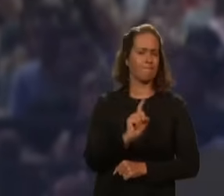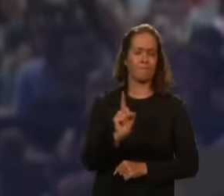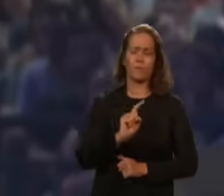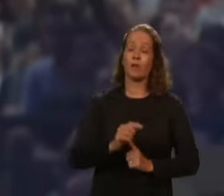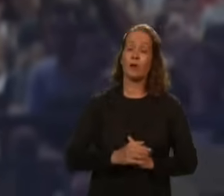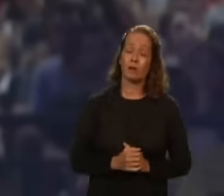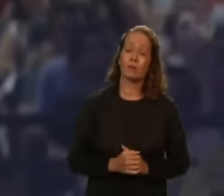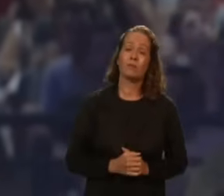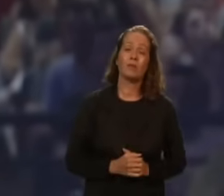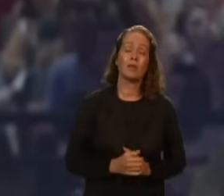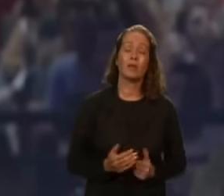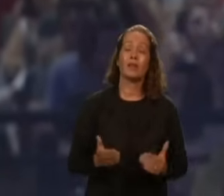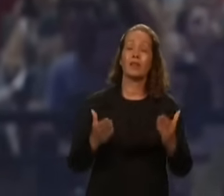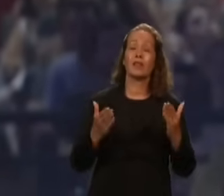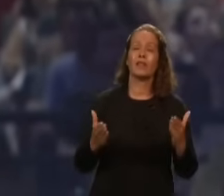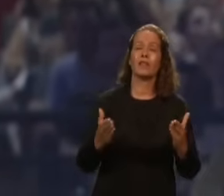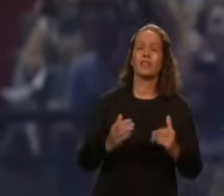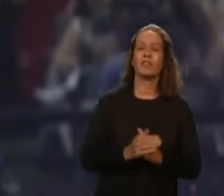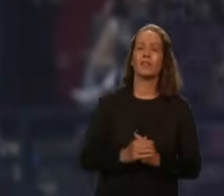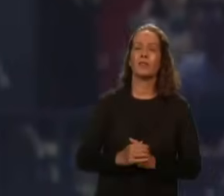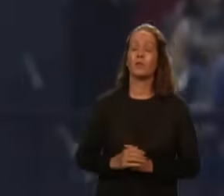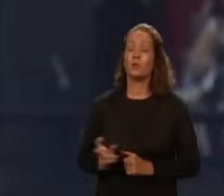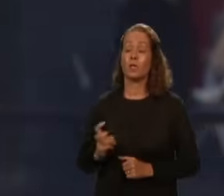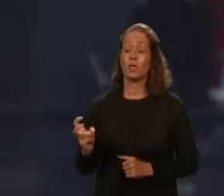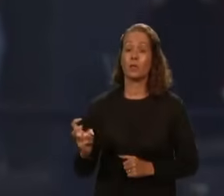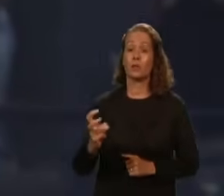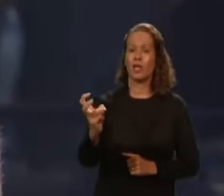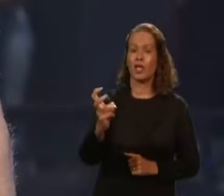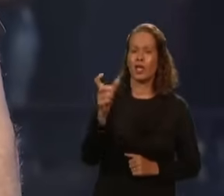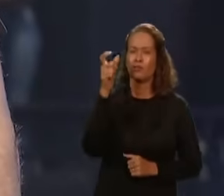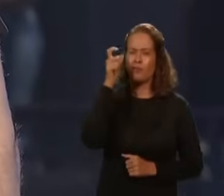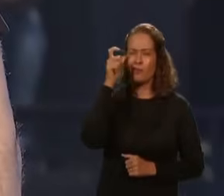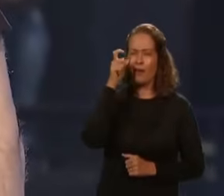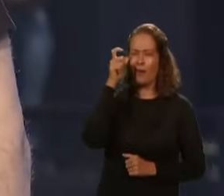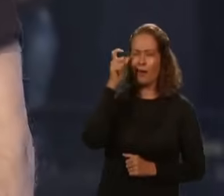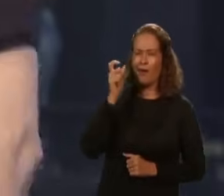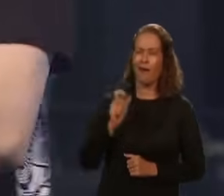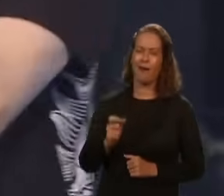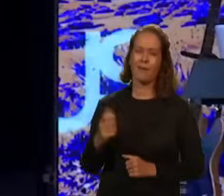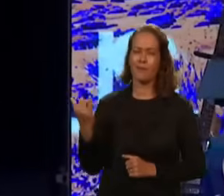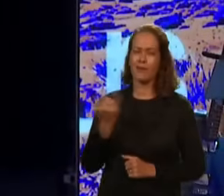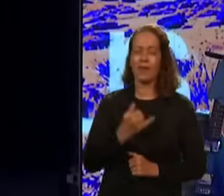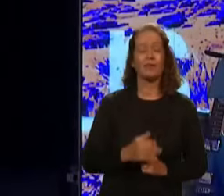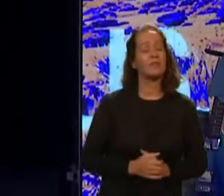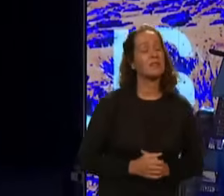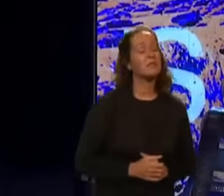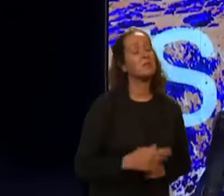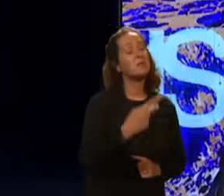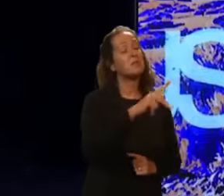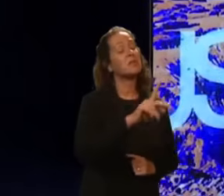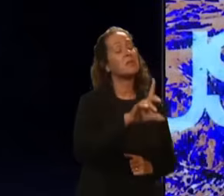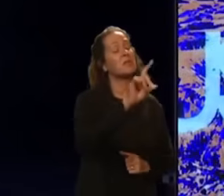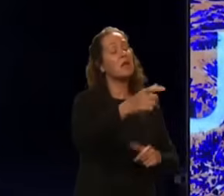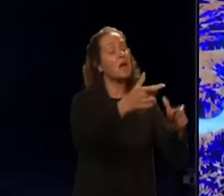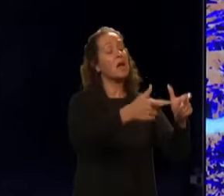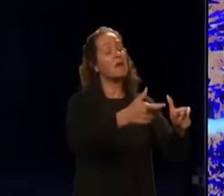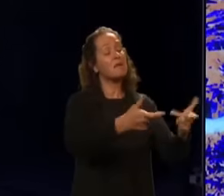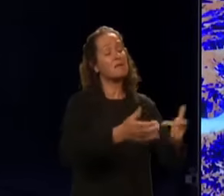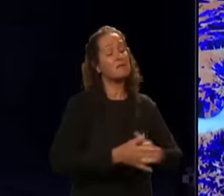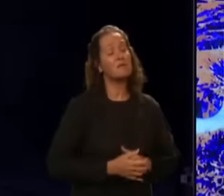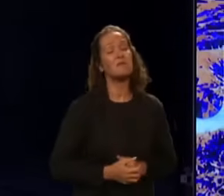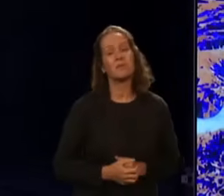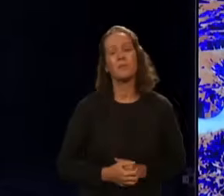É nessas horas que a serpente vem. Cadê o seu Deus? Eu nunca vou esquecer o dia que eu parei um carro na porta da